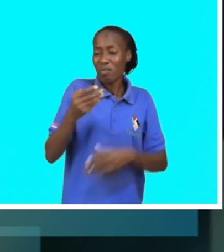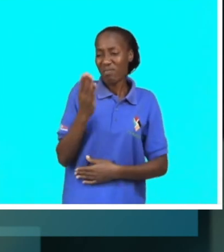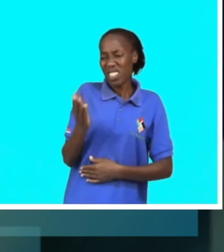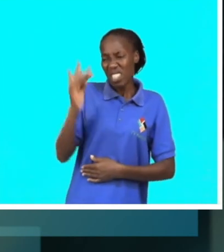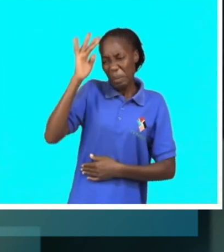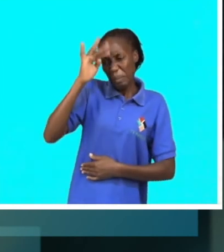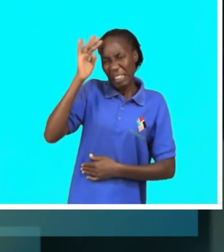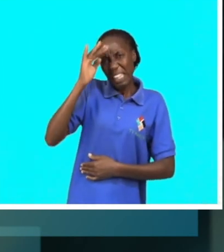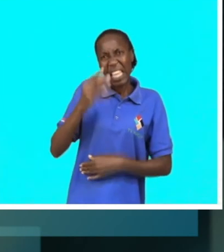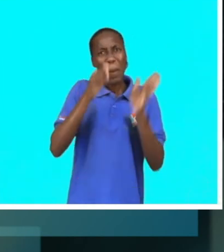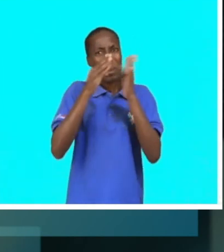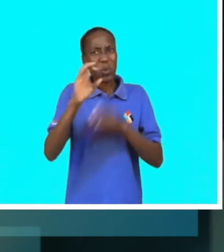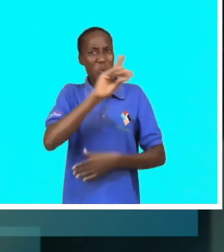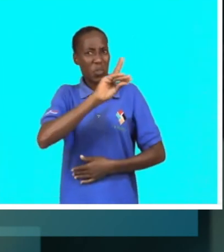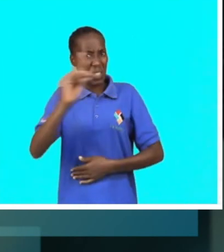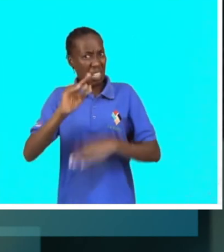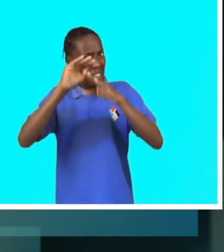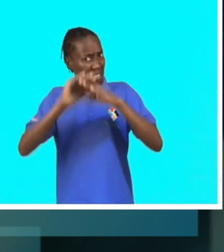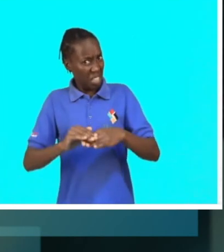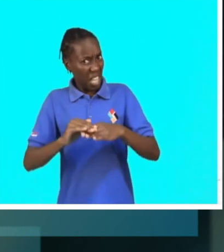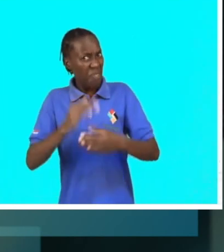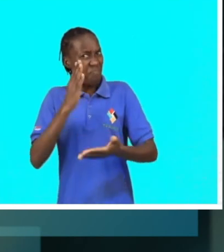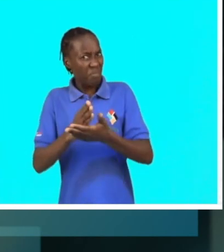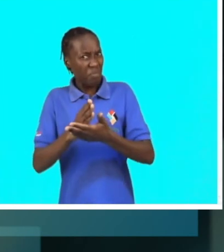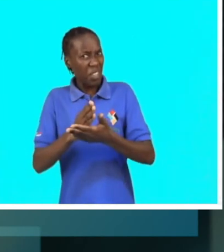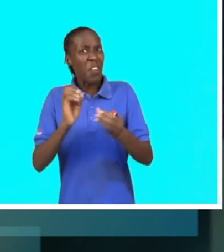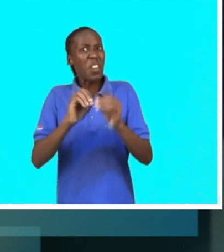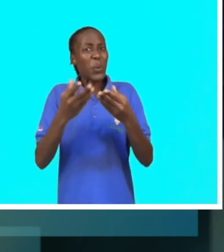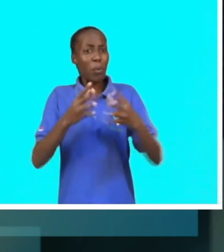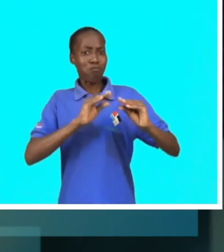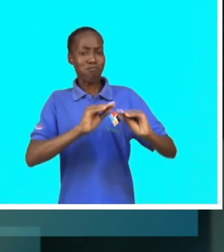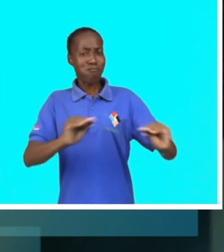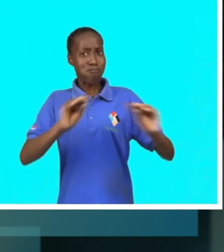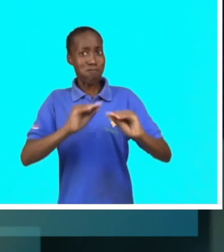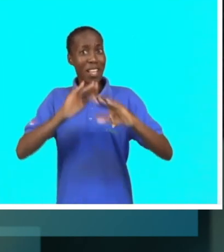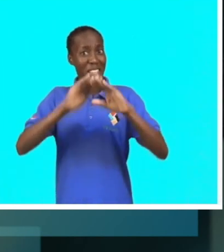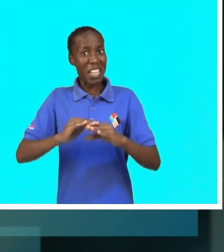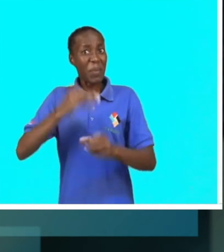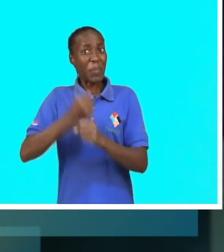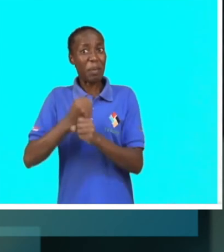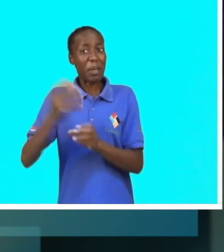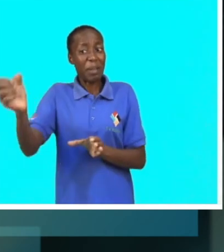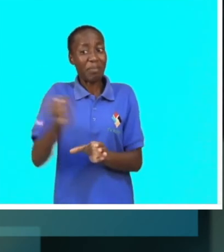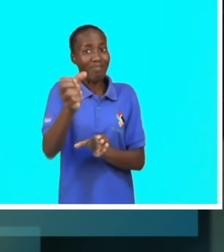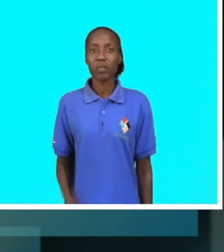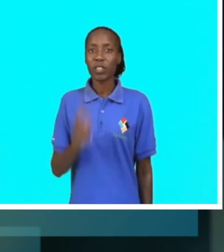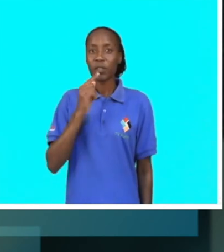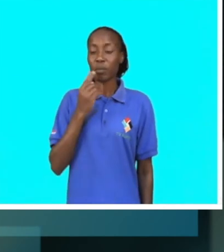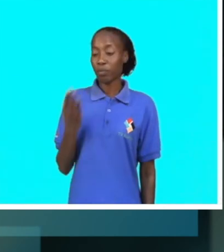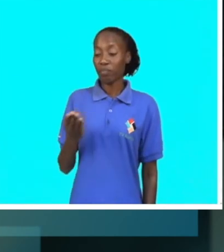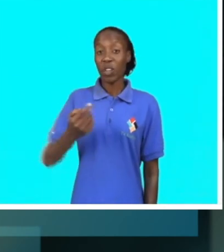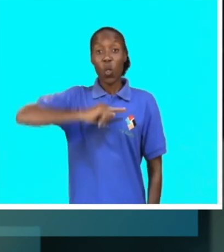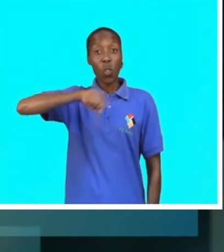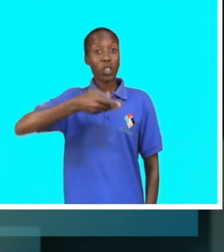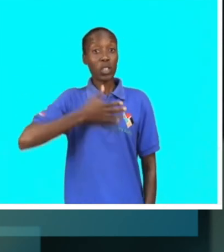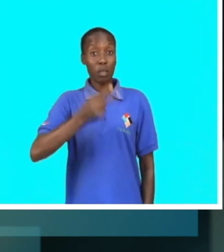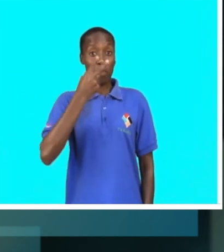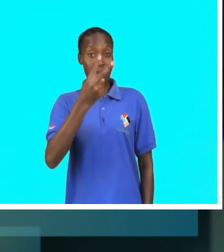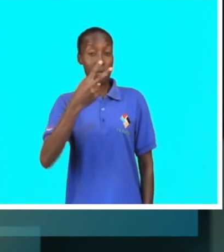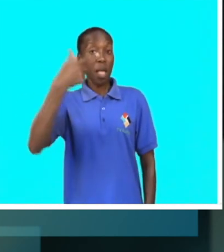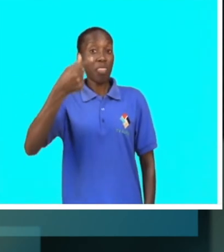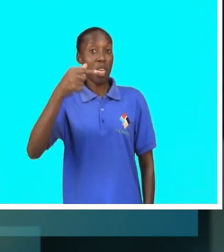acha que as pessoas com deficiência estão a ser formadas, estão a ser, há emprego para essas pessoas com deficiência? Nós queremos ver